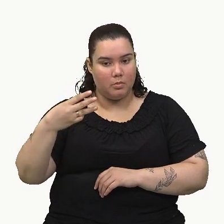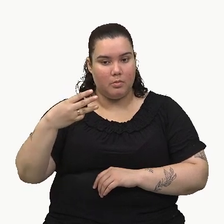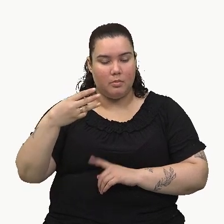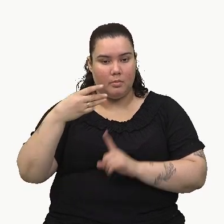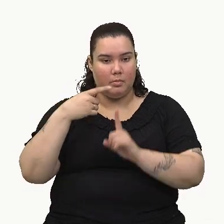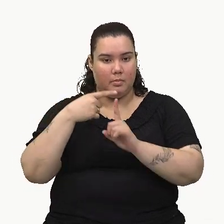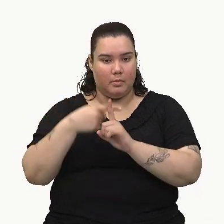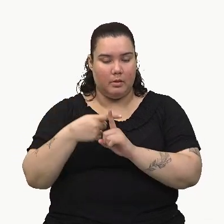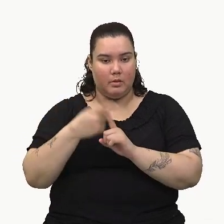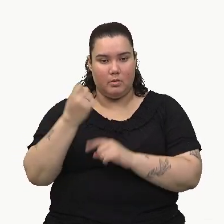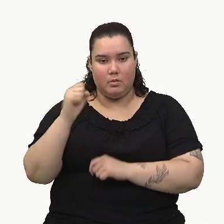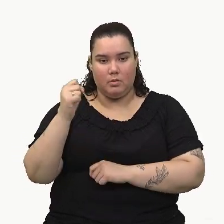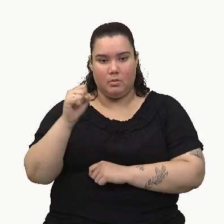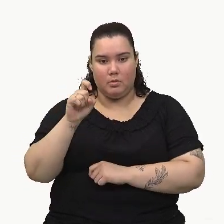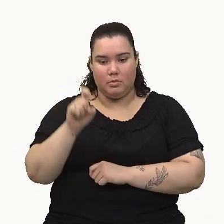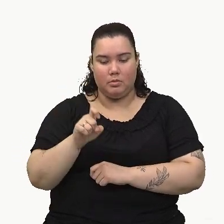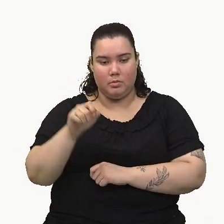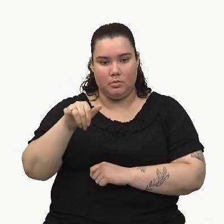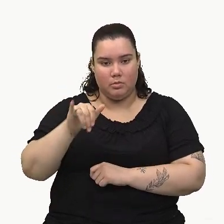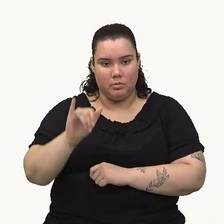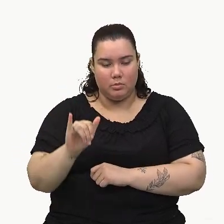mais 8xy